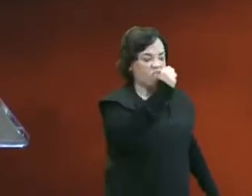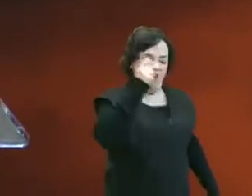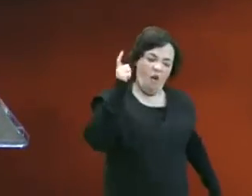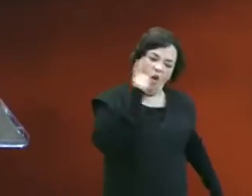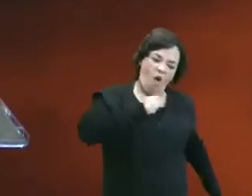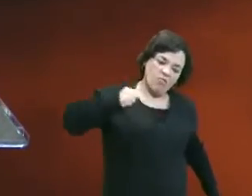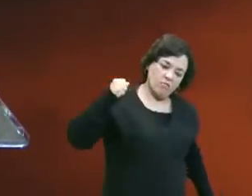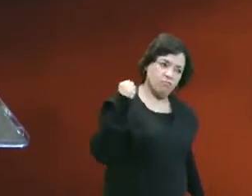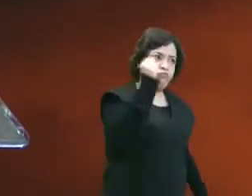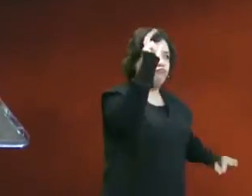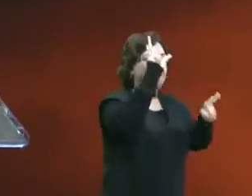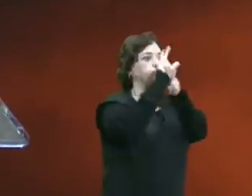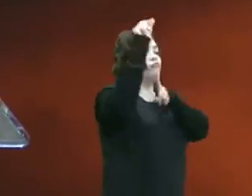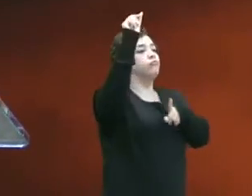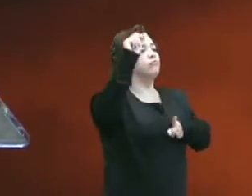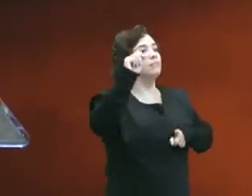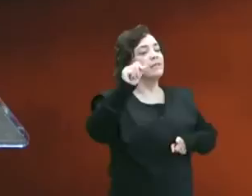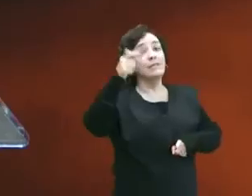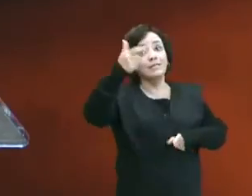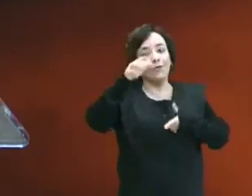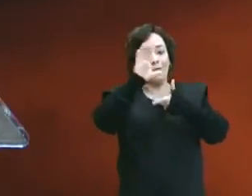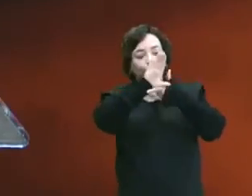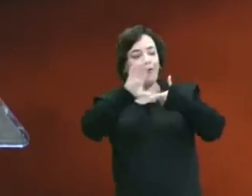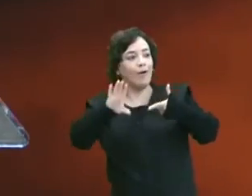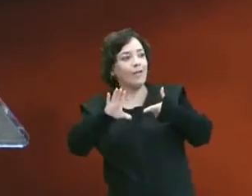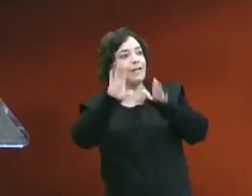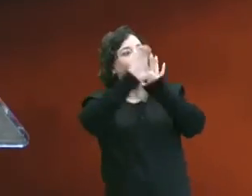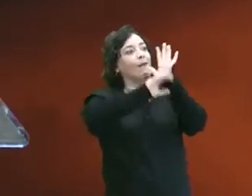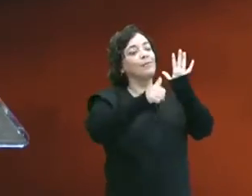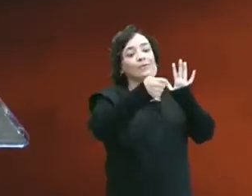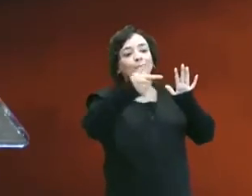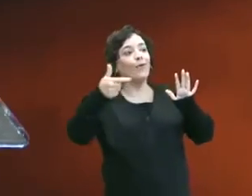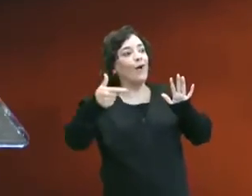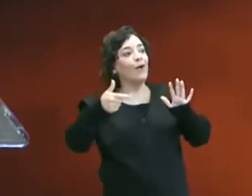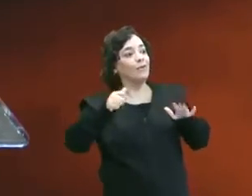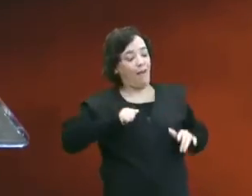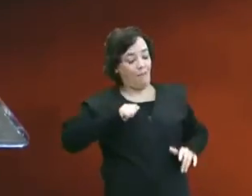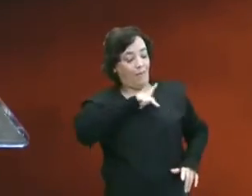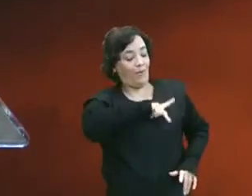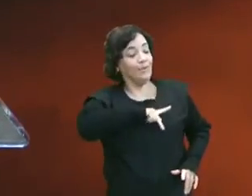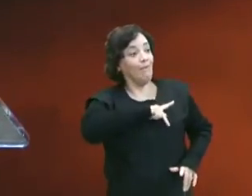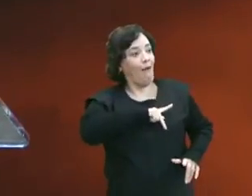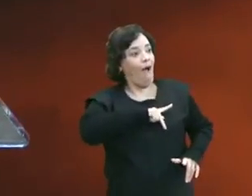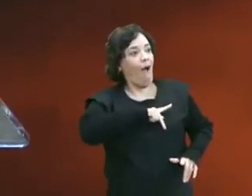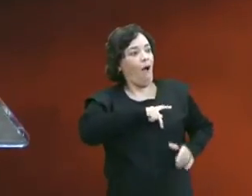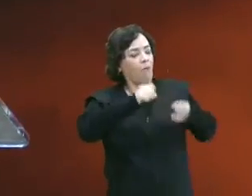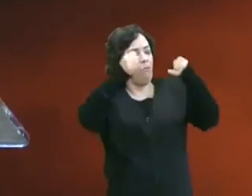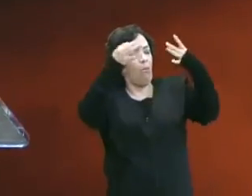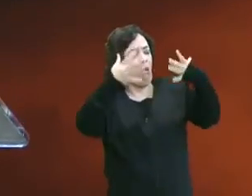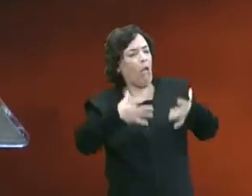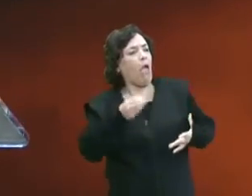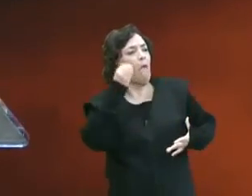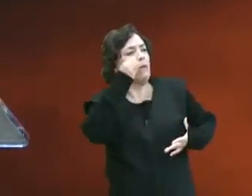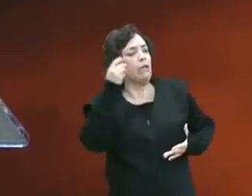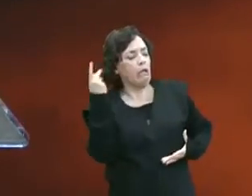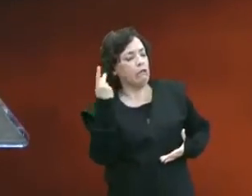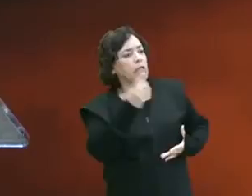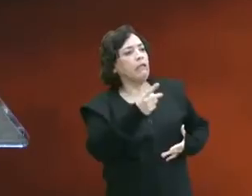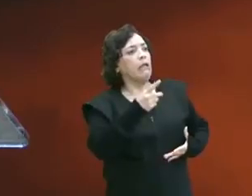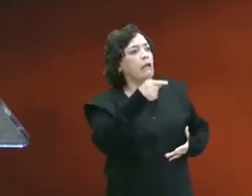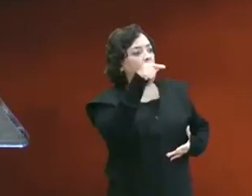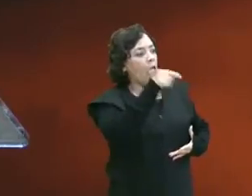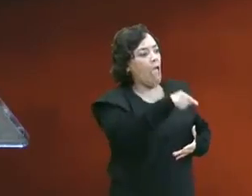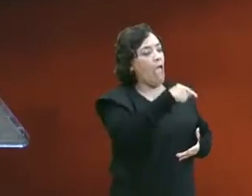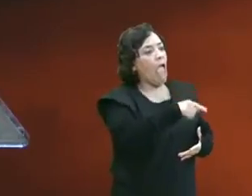Coríntios, no capítulo 12, a experiência do apóstolo Paulo, o Senhor lhe dá a oportunidade de visitar